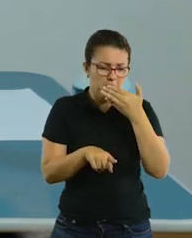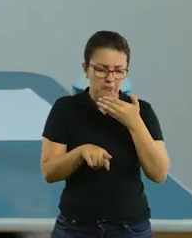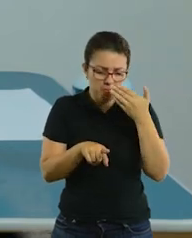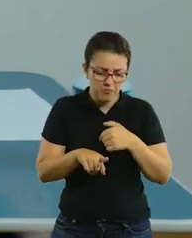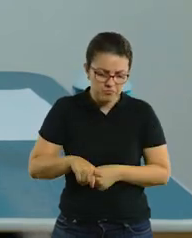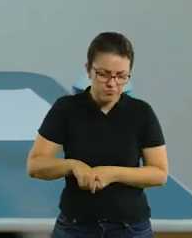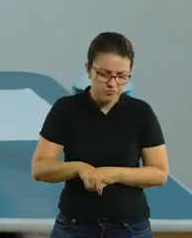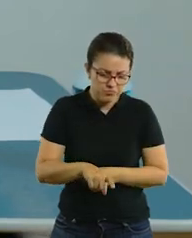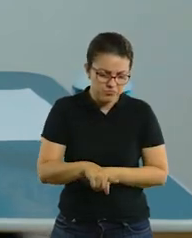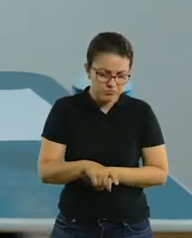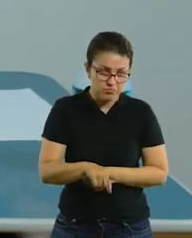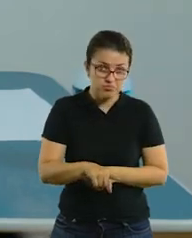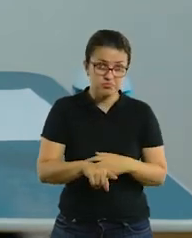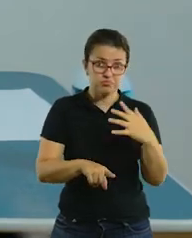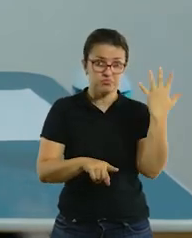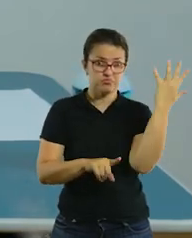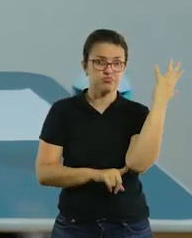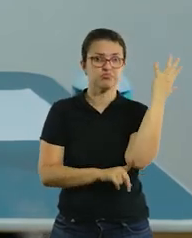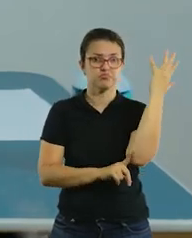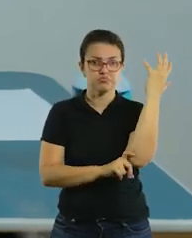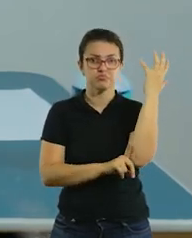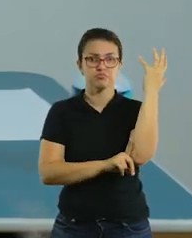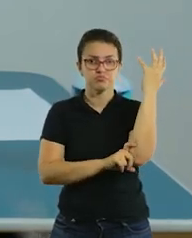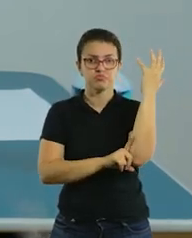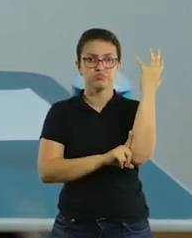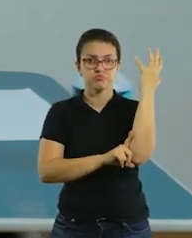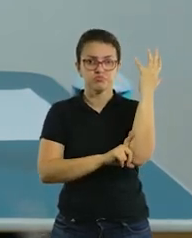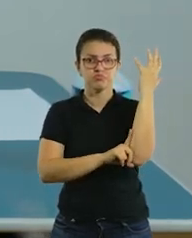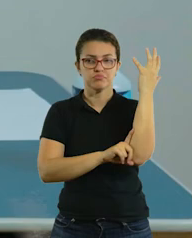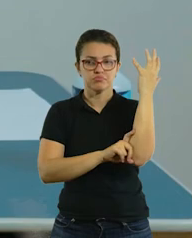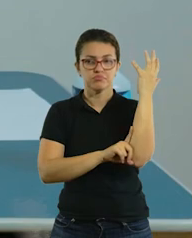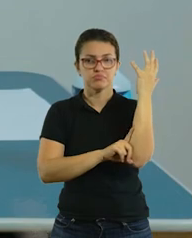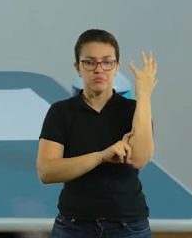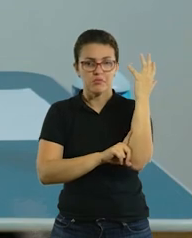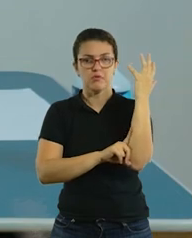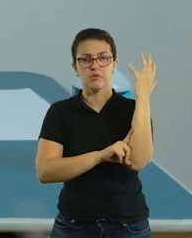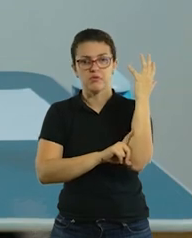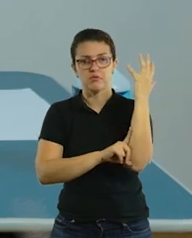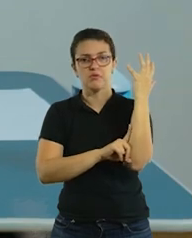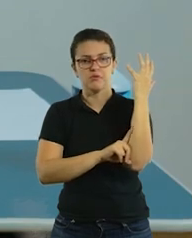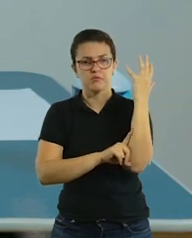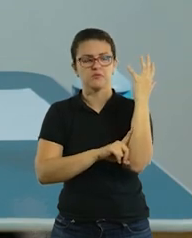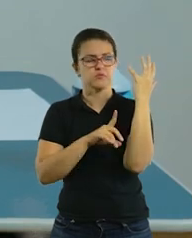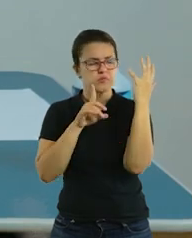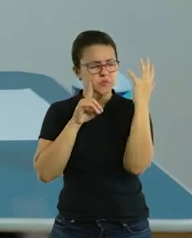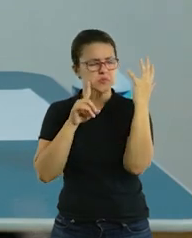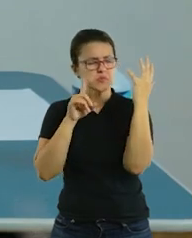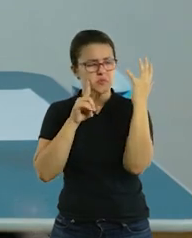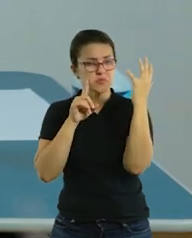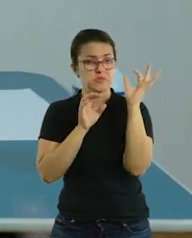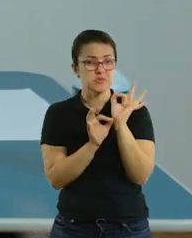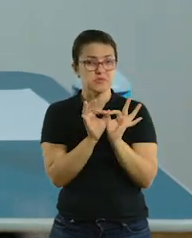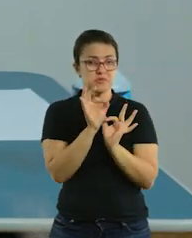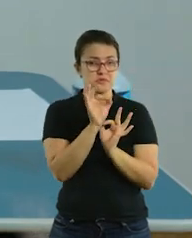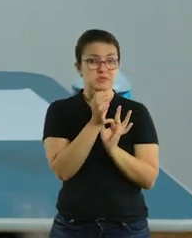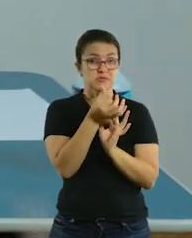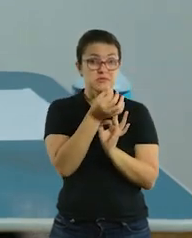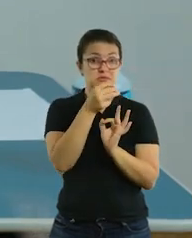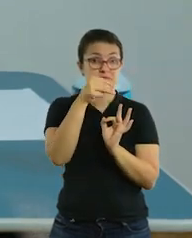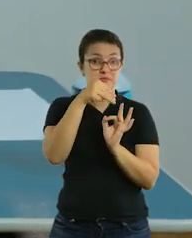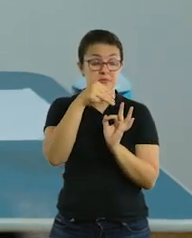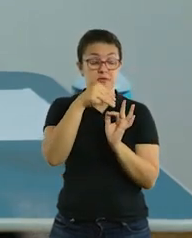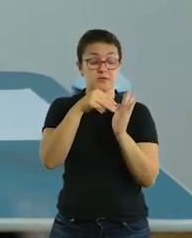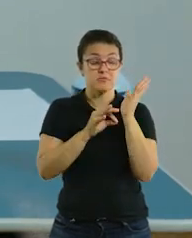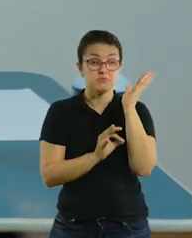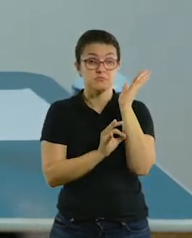Iniciando no chão, na grande palmeira, subia. Usando sempre o máximo de energia, todos os dias 6 metros para cima fazia.